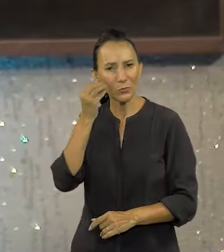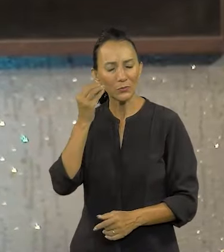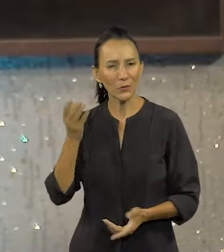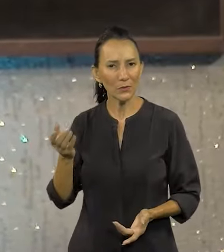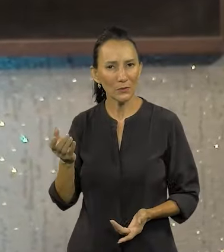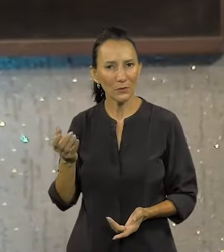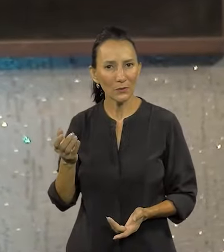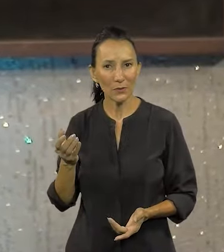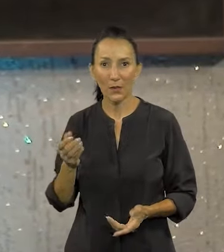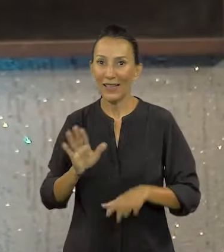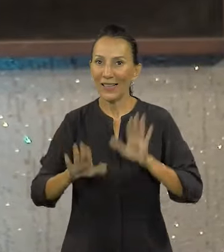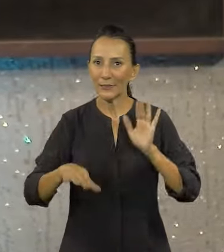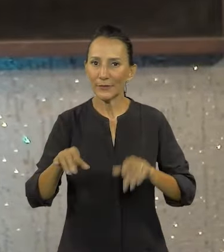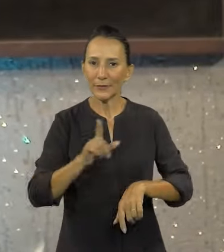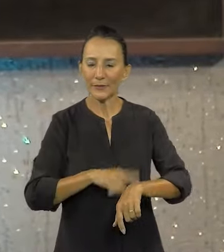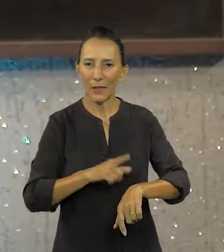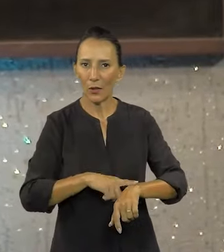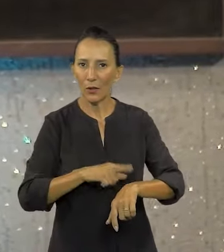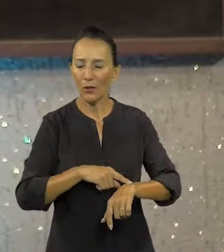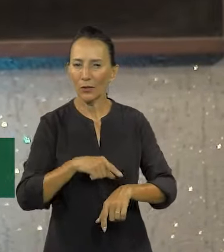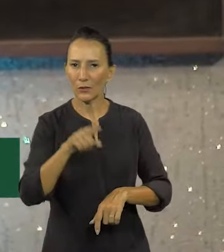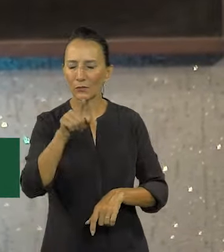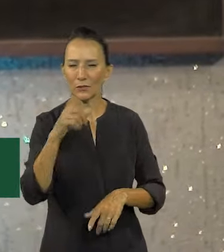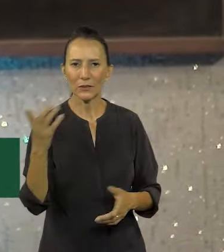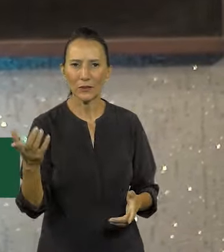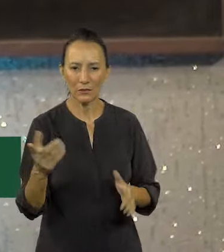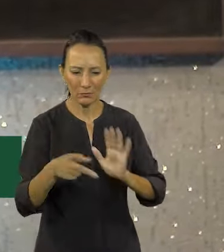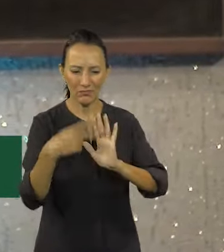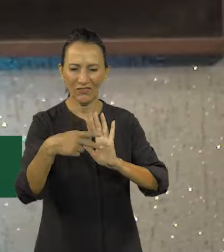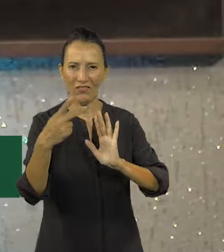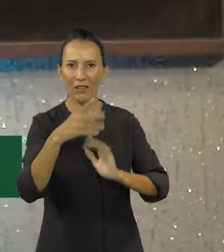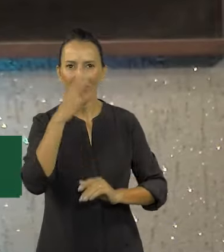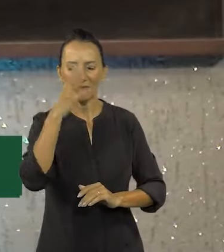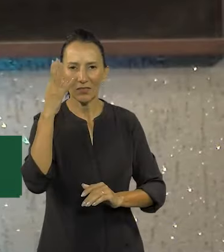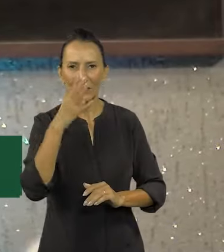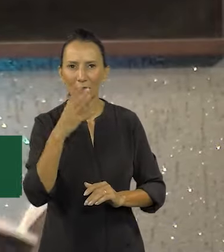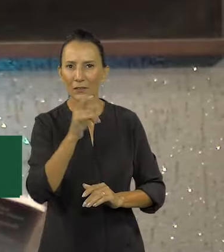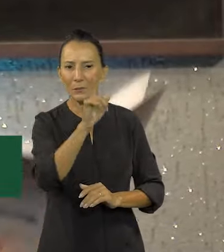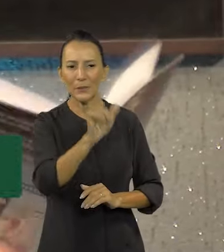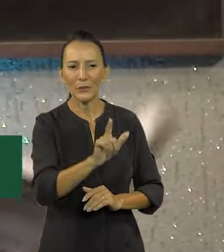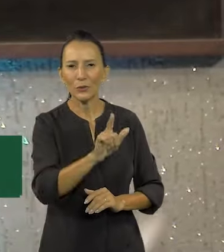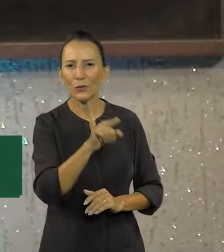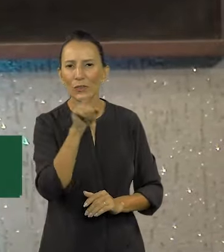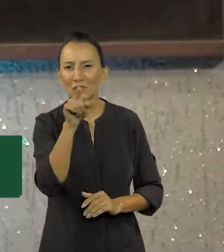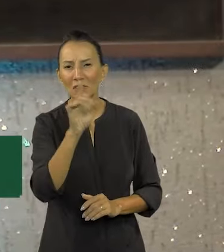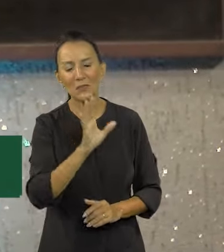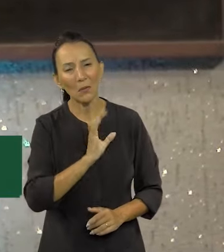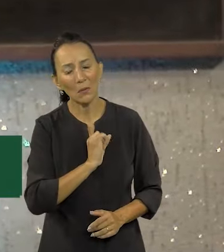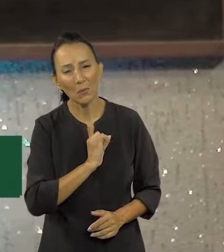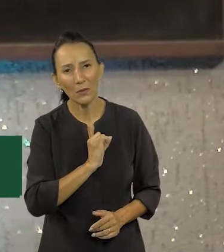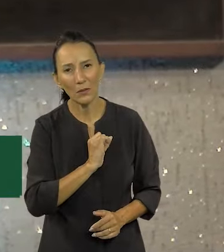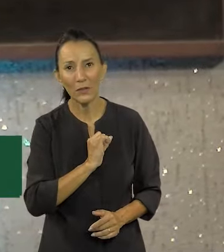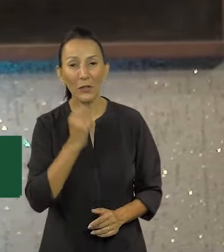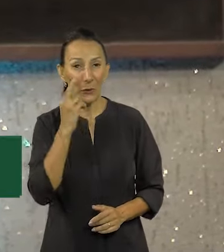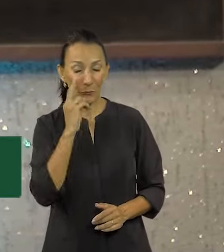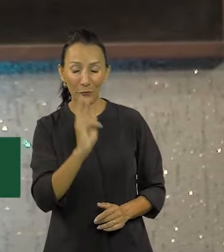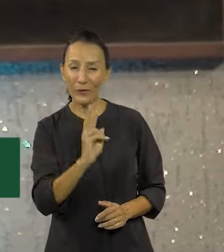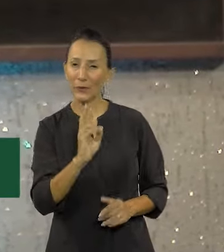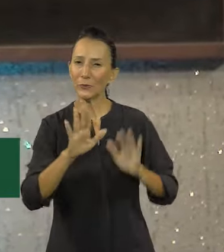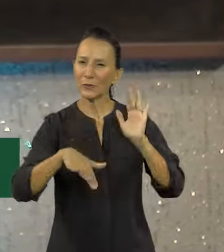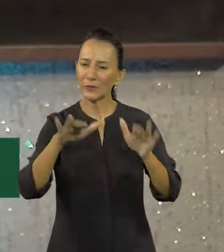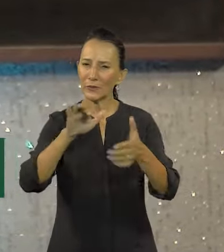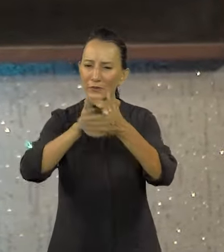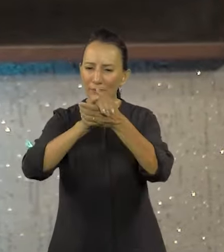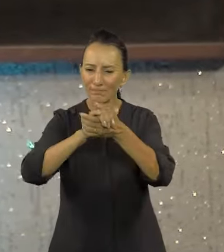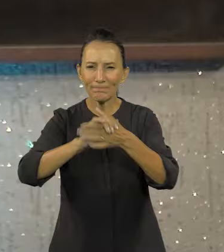ama você faz um voto precipitação eu fico vendo tantos casais que se separaram e